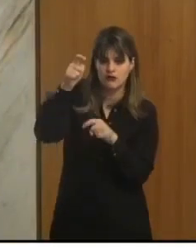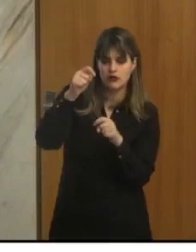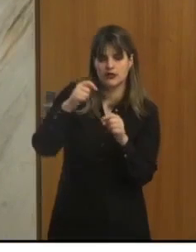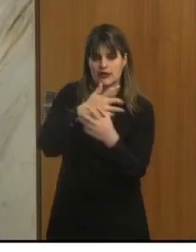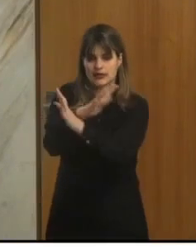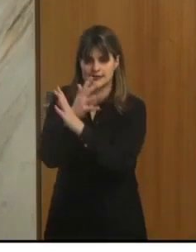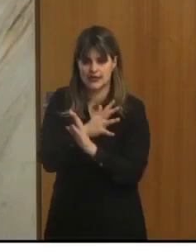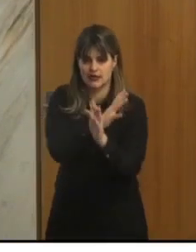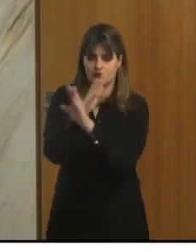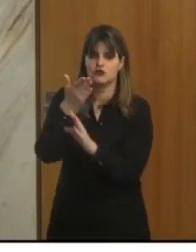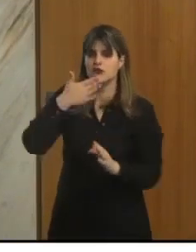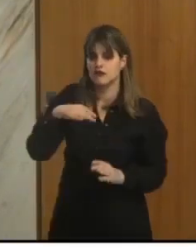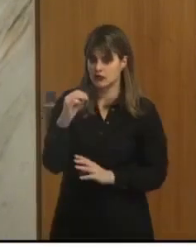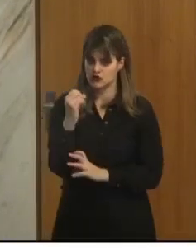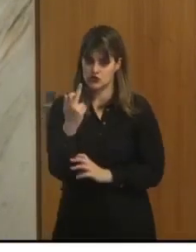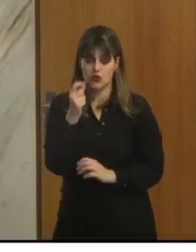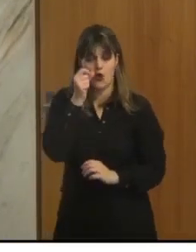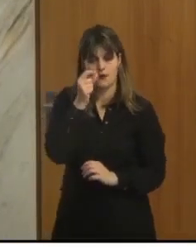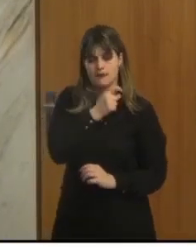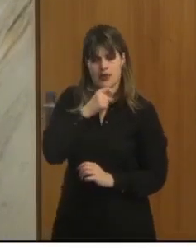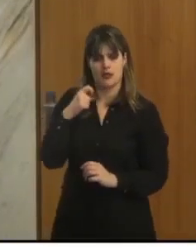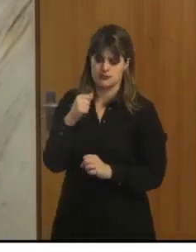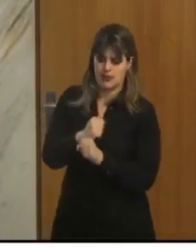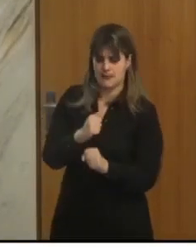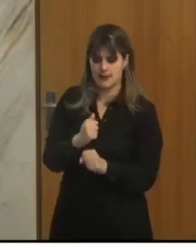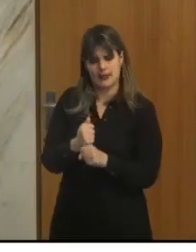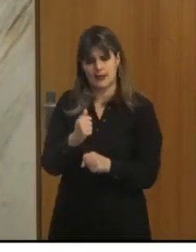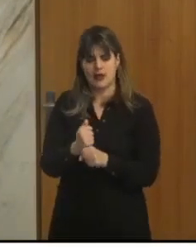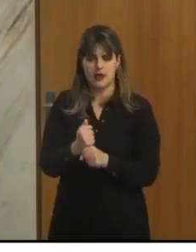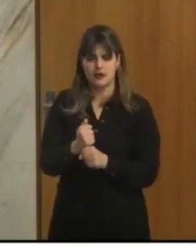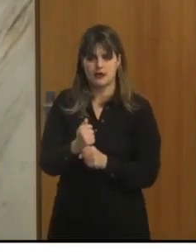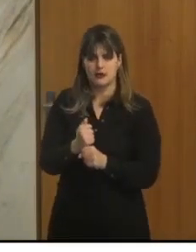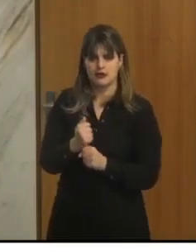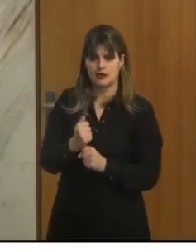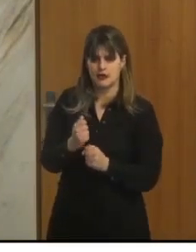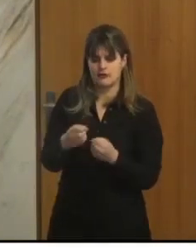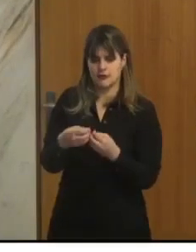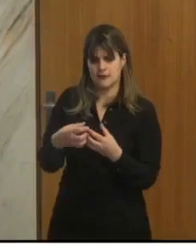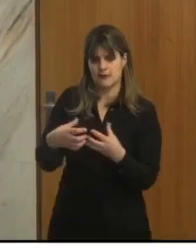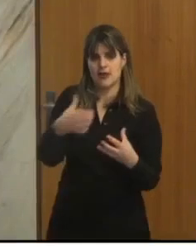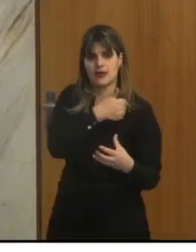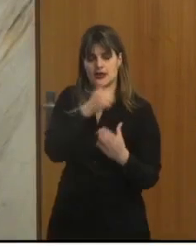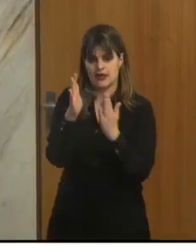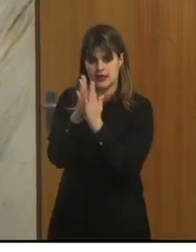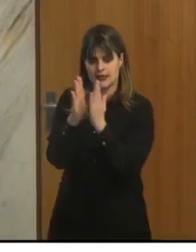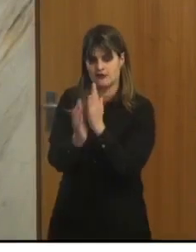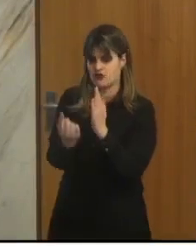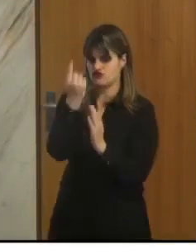da Vila de Sor, começa a trabalhar e começa a fazer faz uma igreja. Está registado que ele faz uma